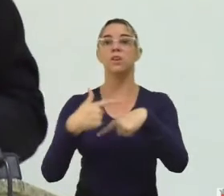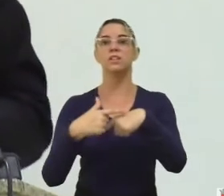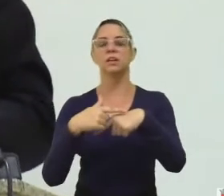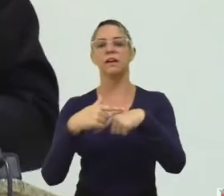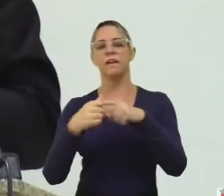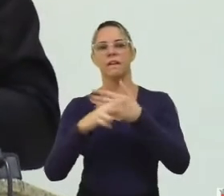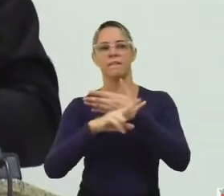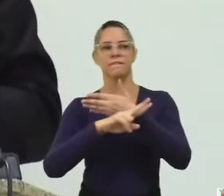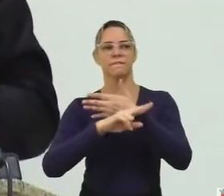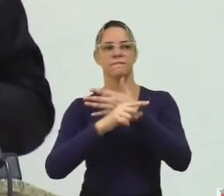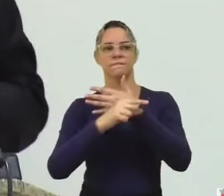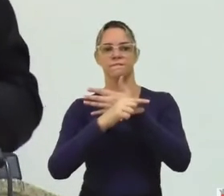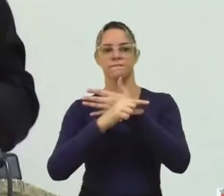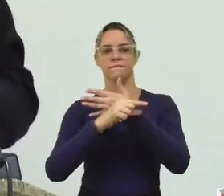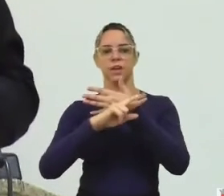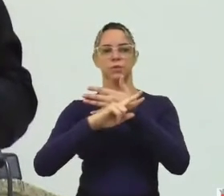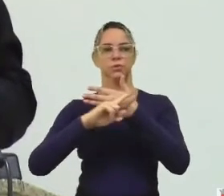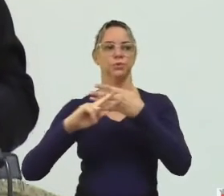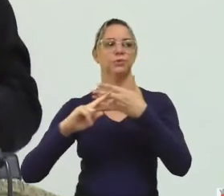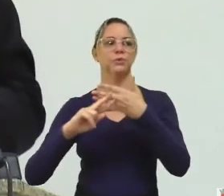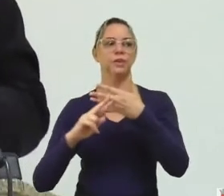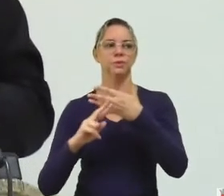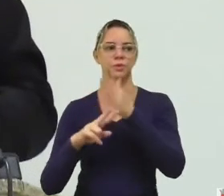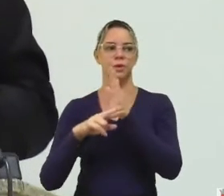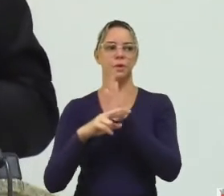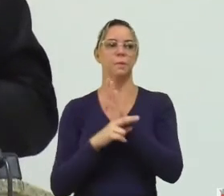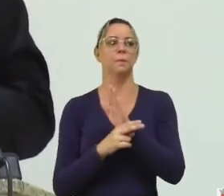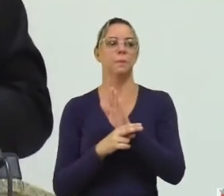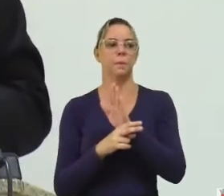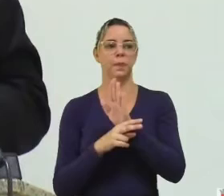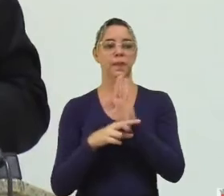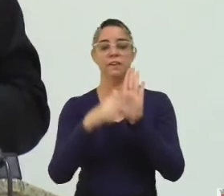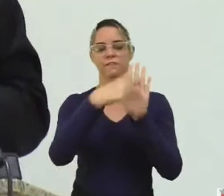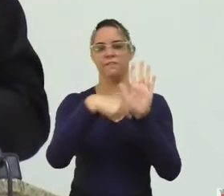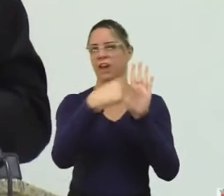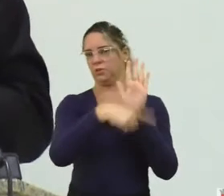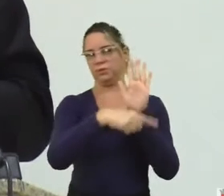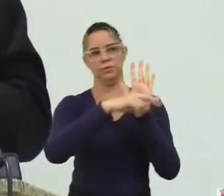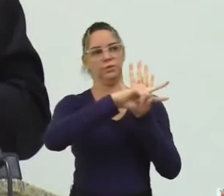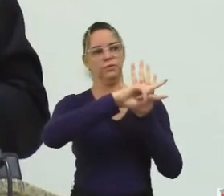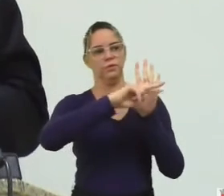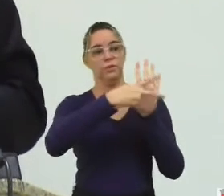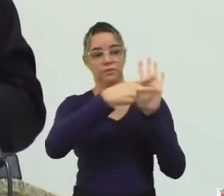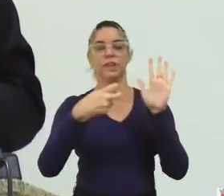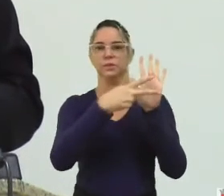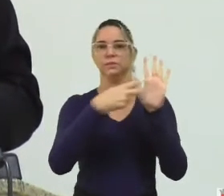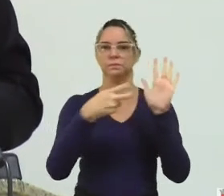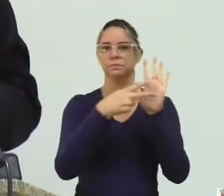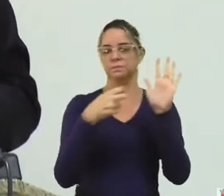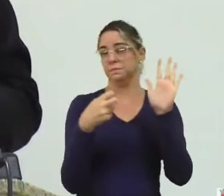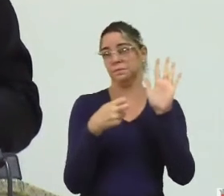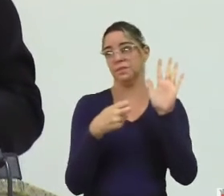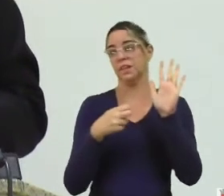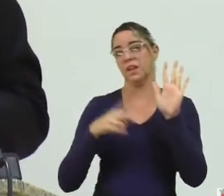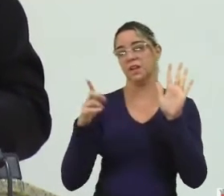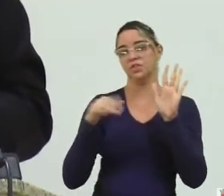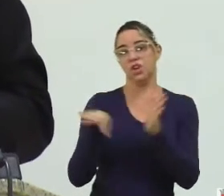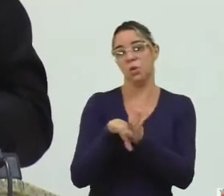cá, aí sim o veto foi derrubado por 13 vereadores que estavam aqui na